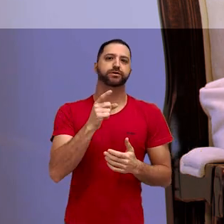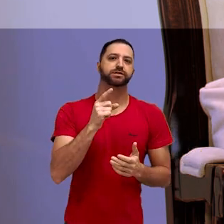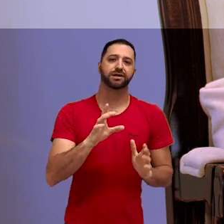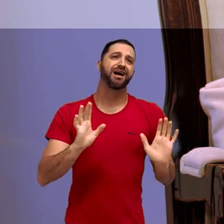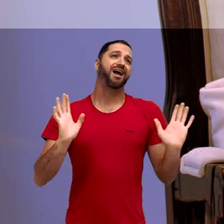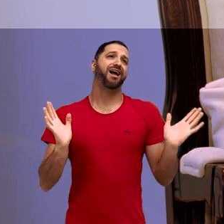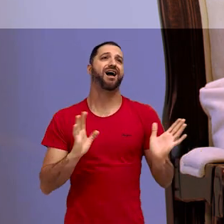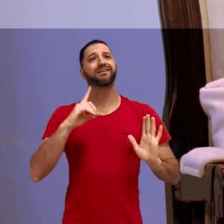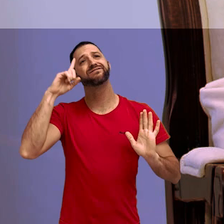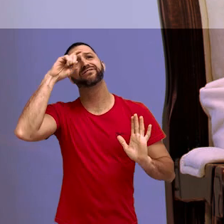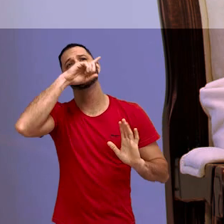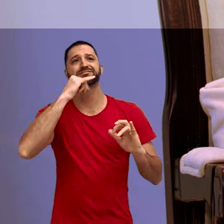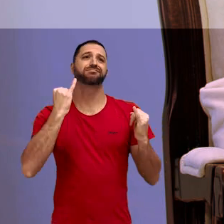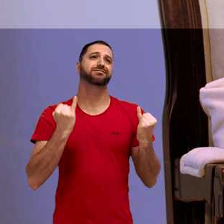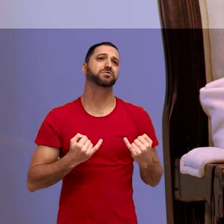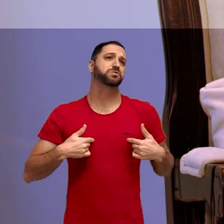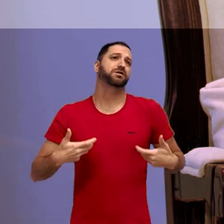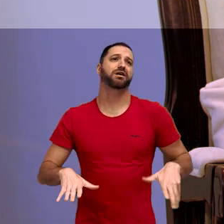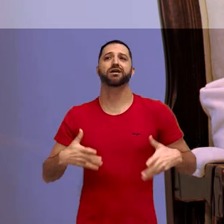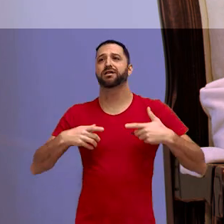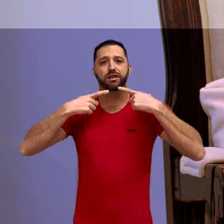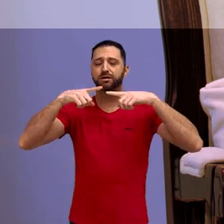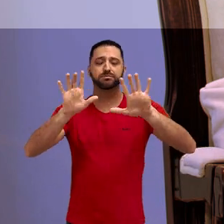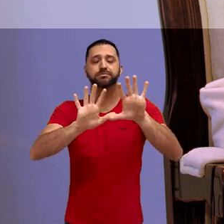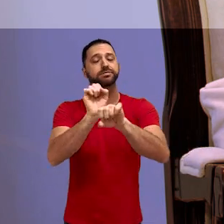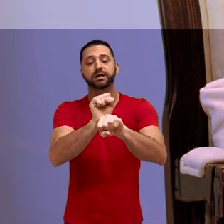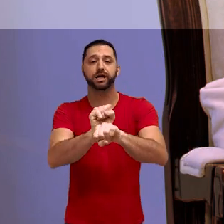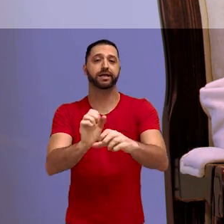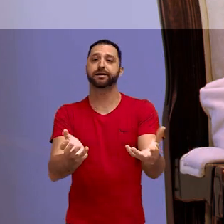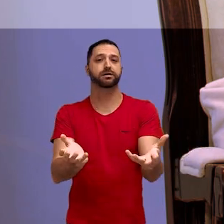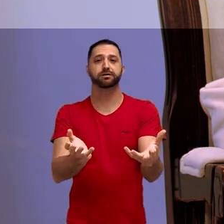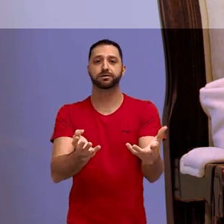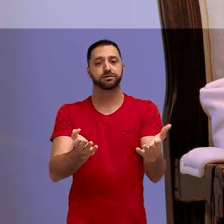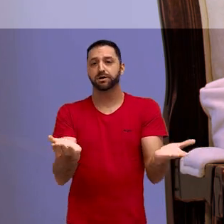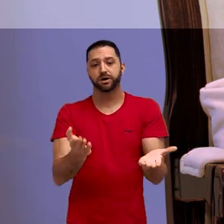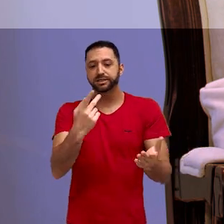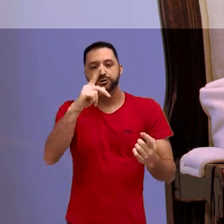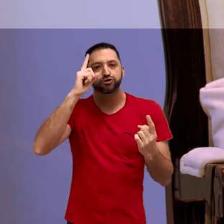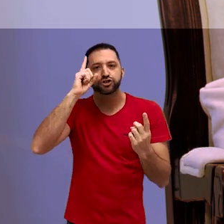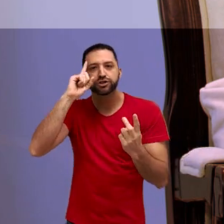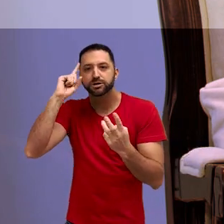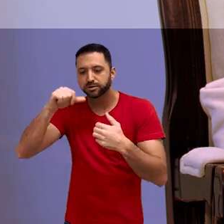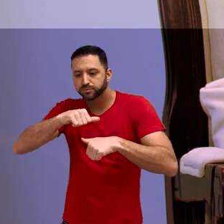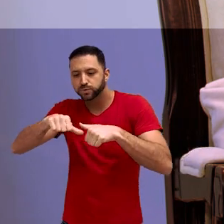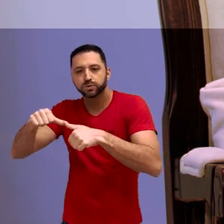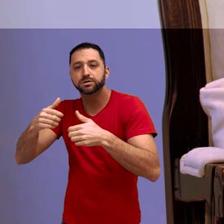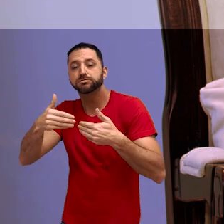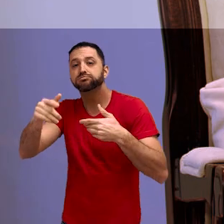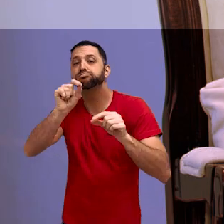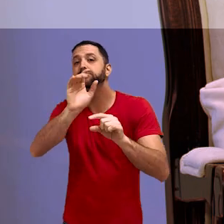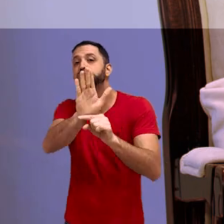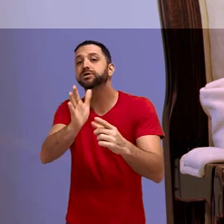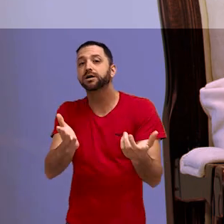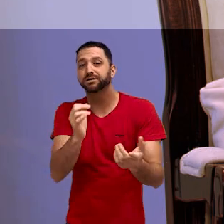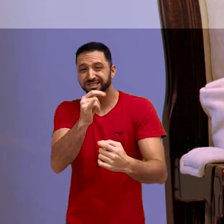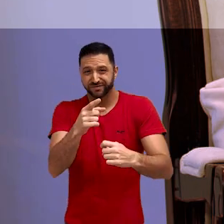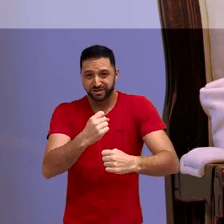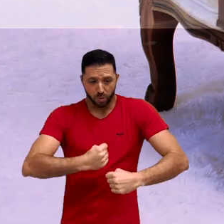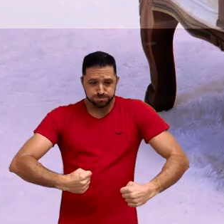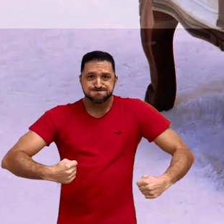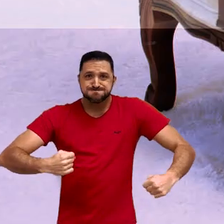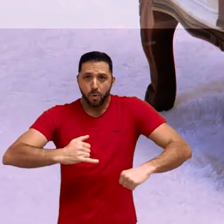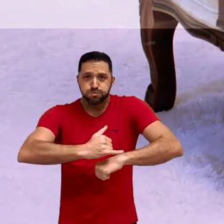Não fica brigando com a questão do emagrecimento. Só pensa o seguinte, o que você pode no dia a dia hoje já adotar que vai te ajudar